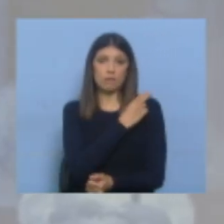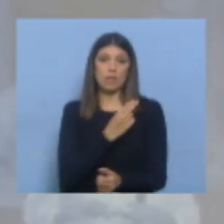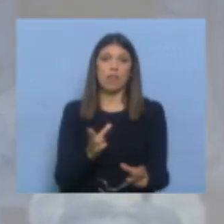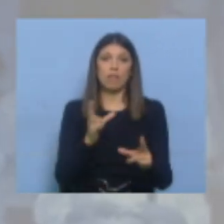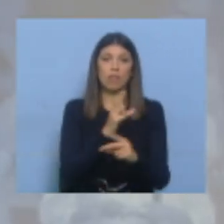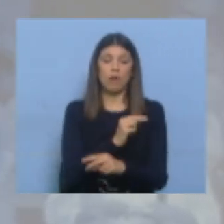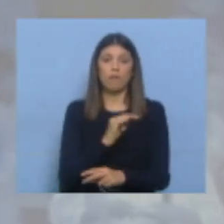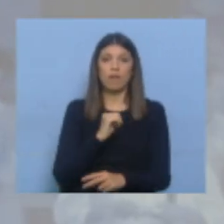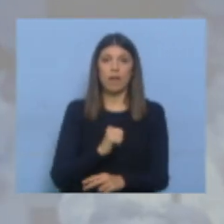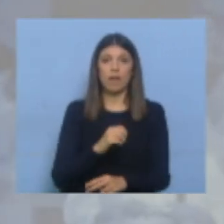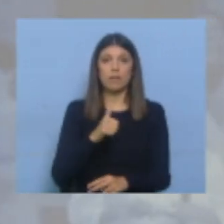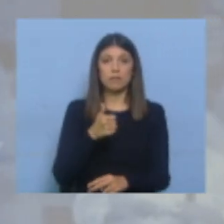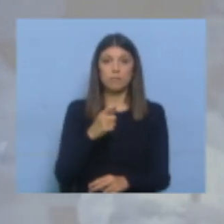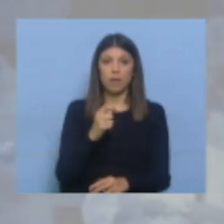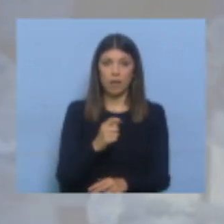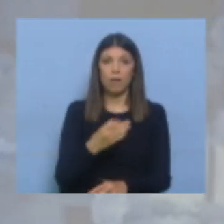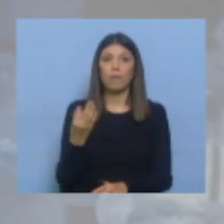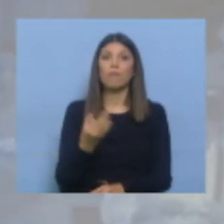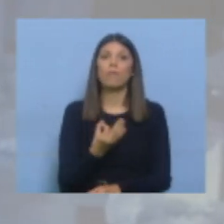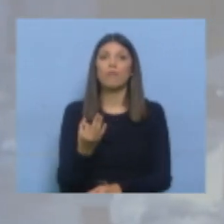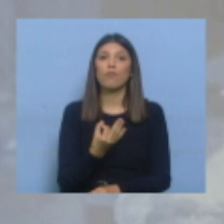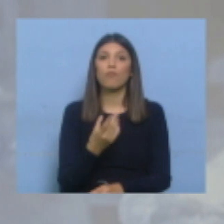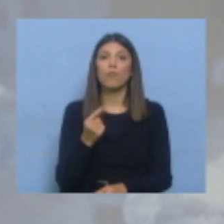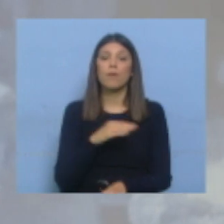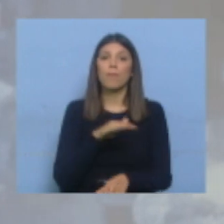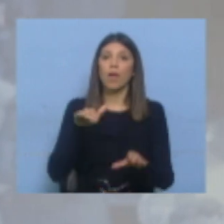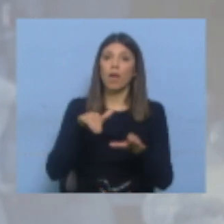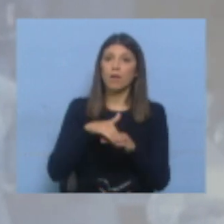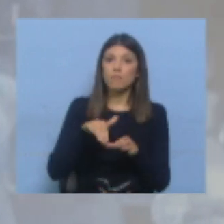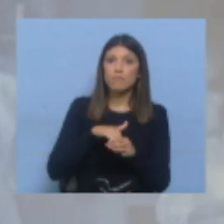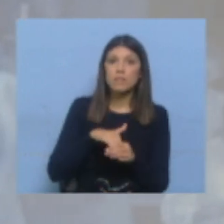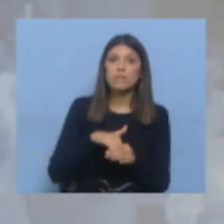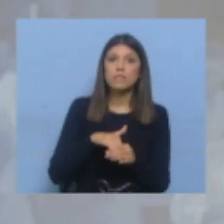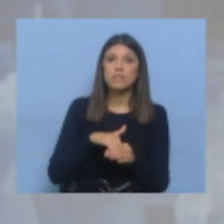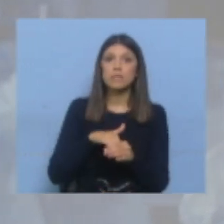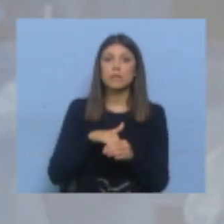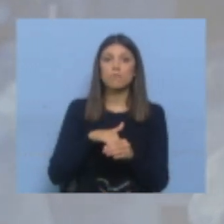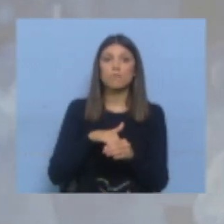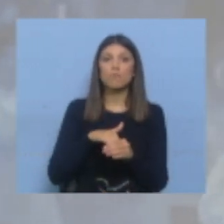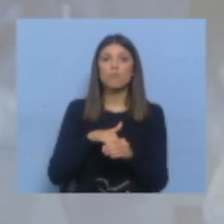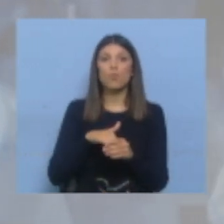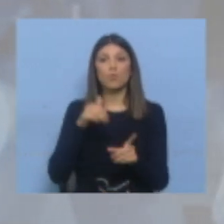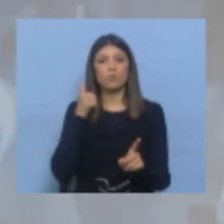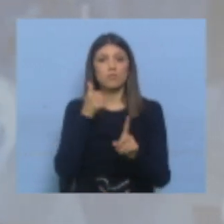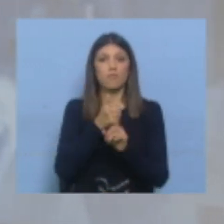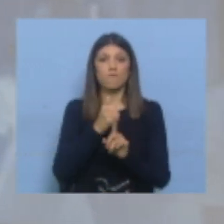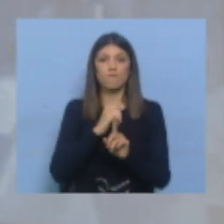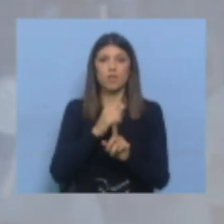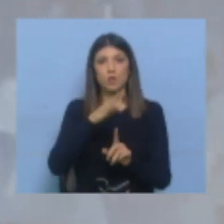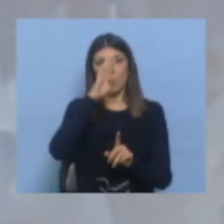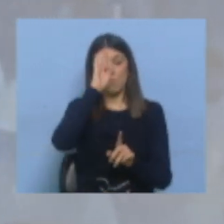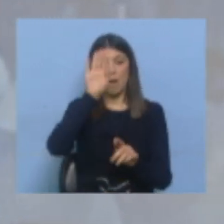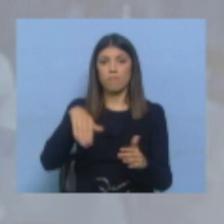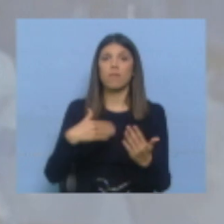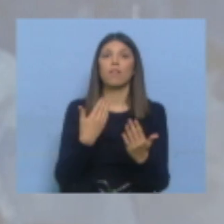E na realidade está também envolvido e aderiu a esta interpelação do Papa para